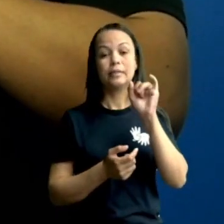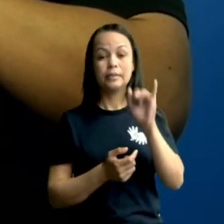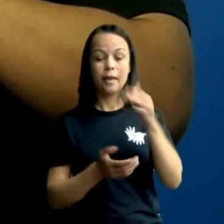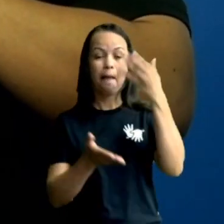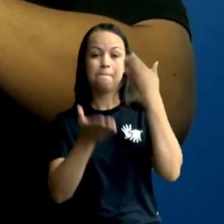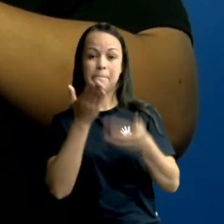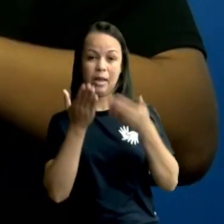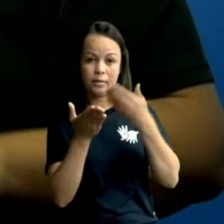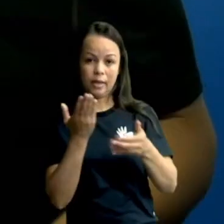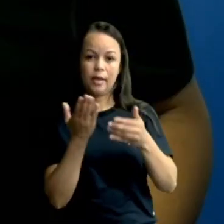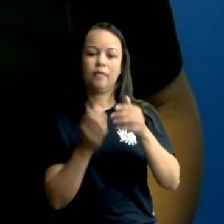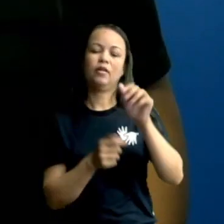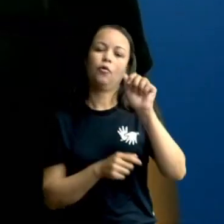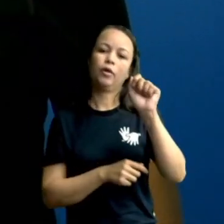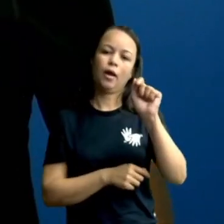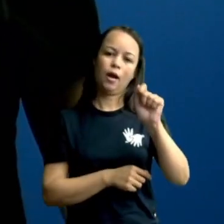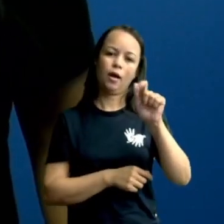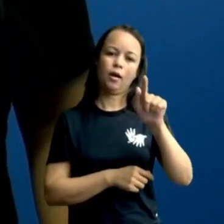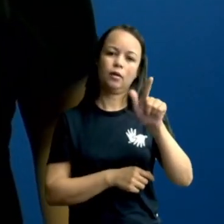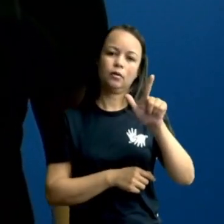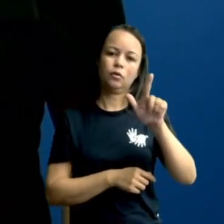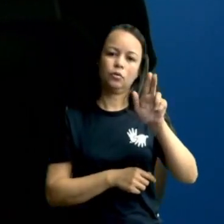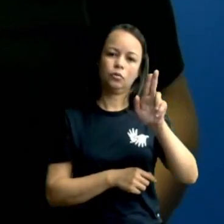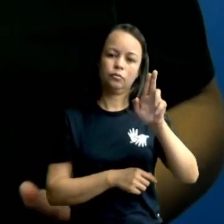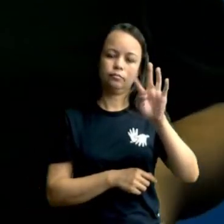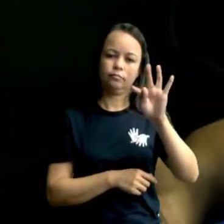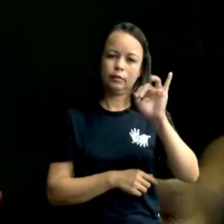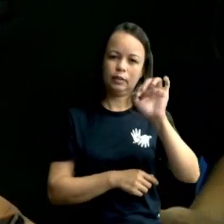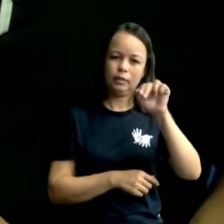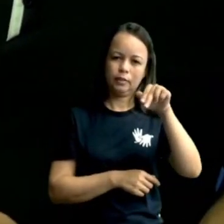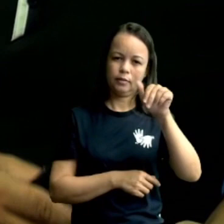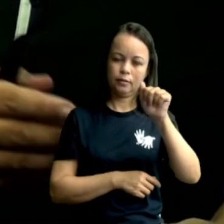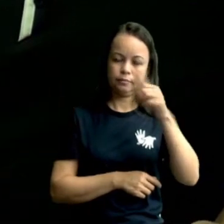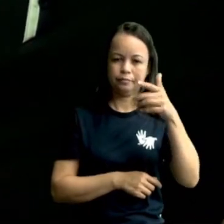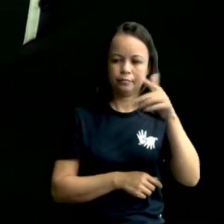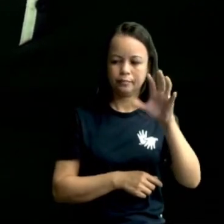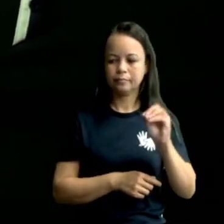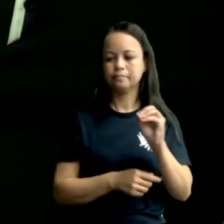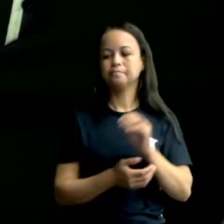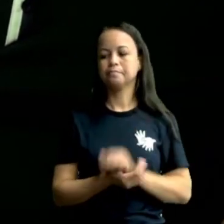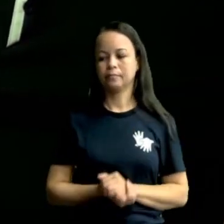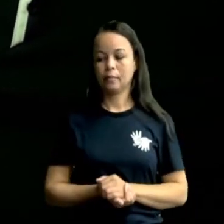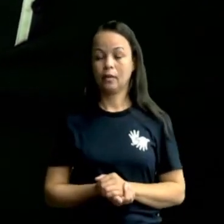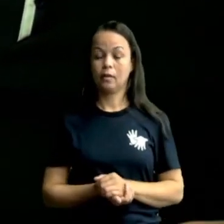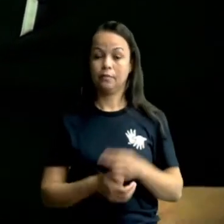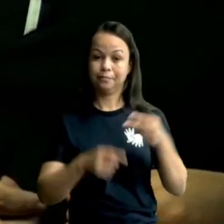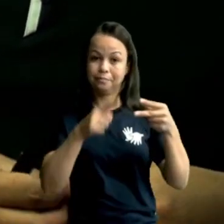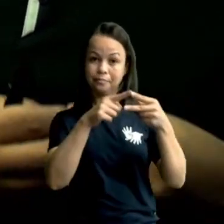aglutinação. Tá bom, gente? Agora que aprendemos dois principais